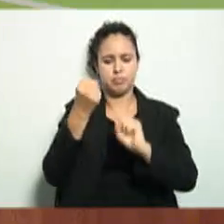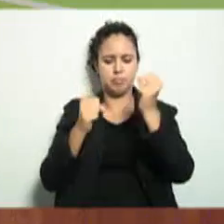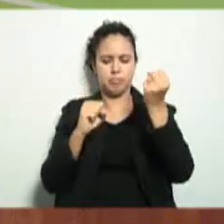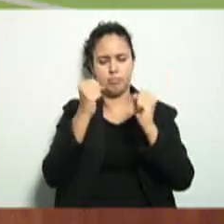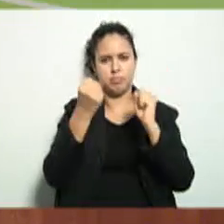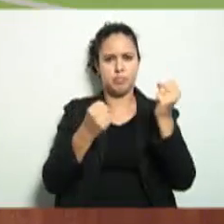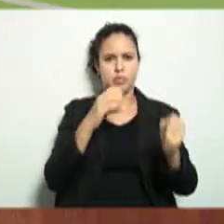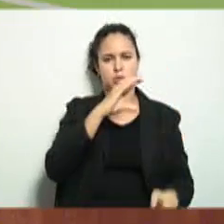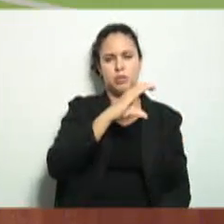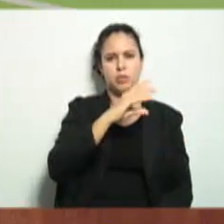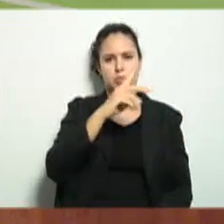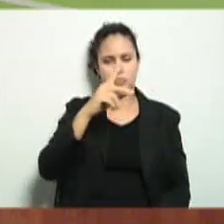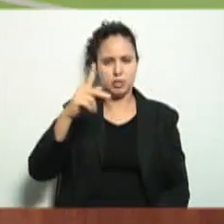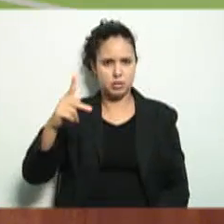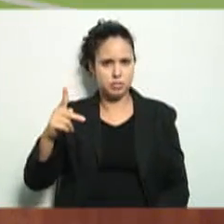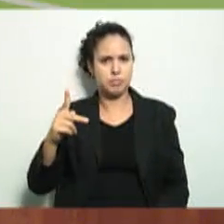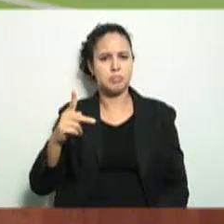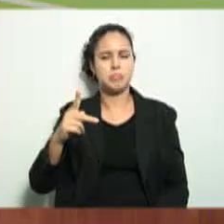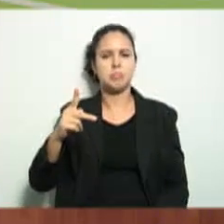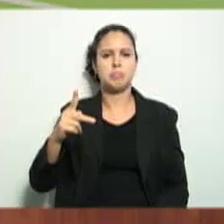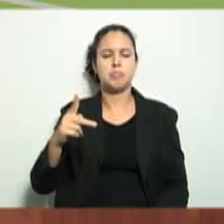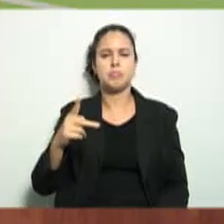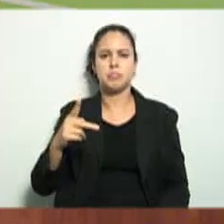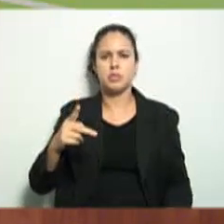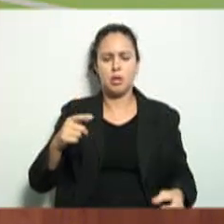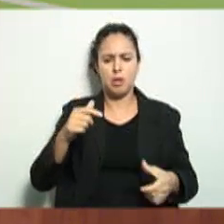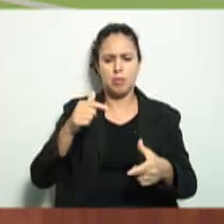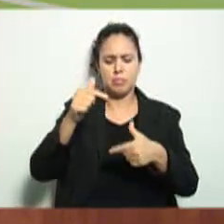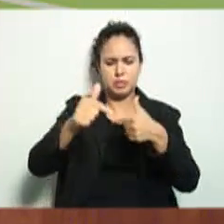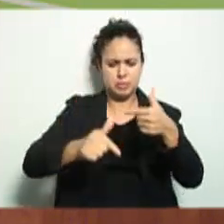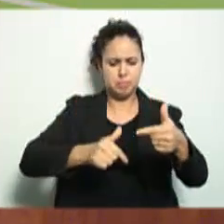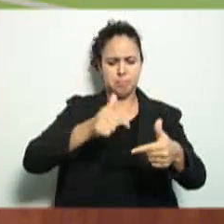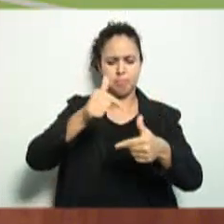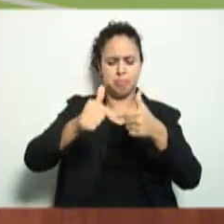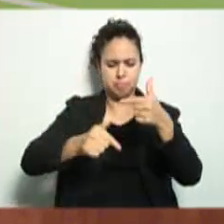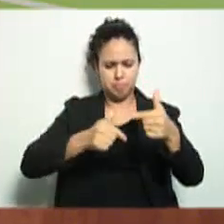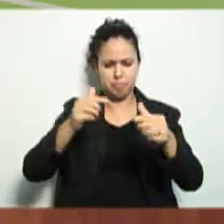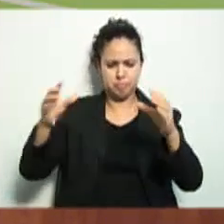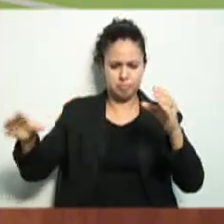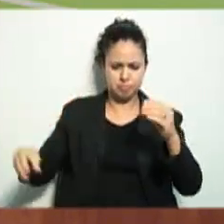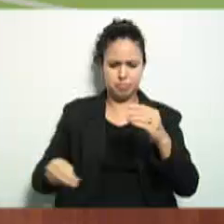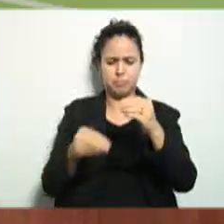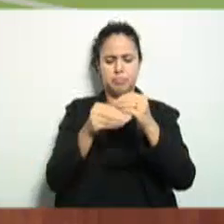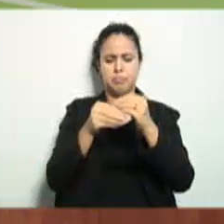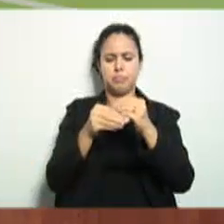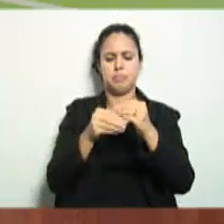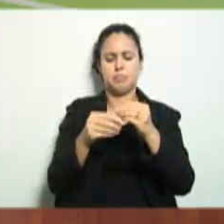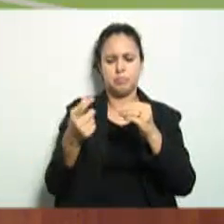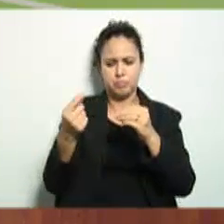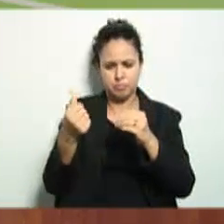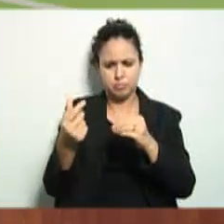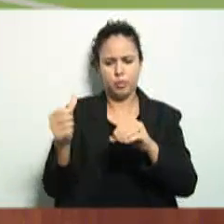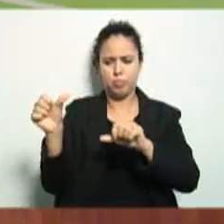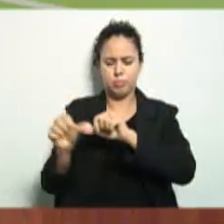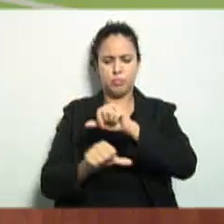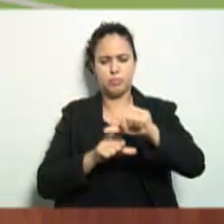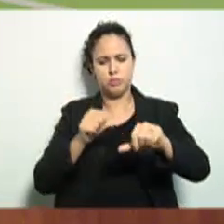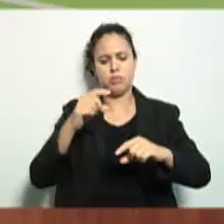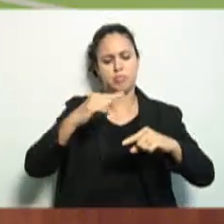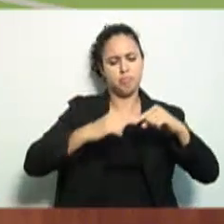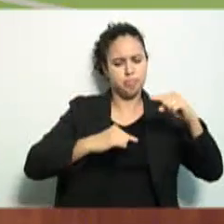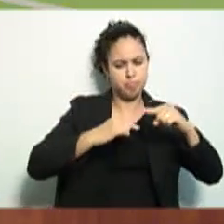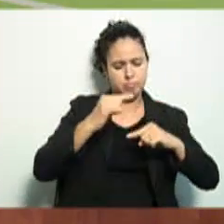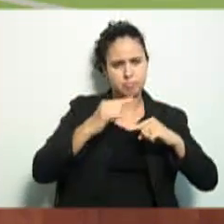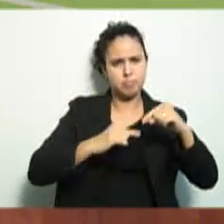Cooperativas fomentando esse trabalho de agregar valor, diversificar, que o professor trouxe com